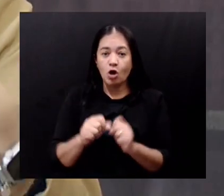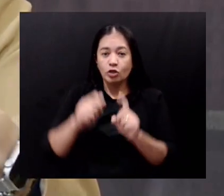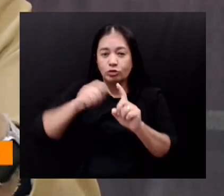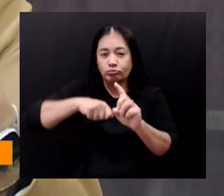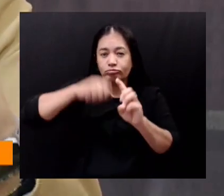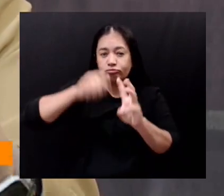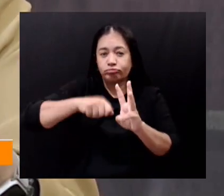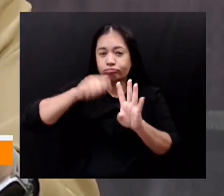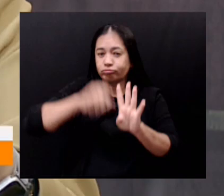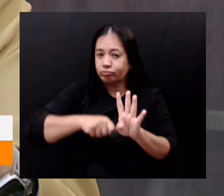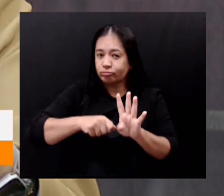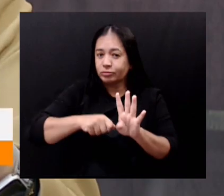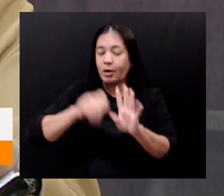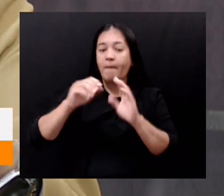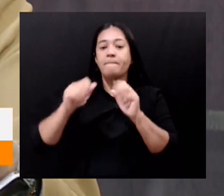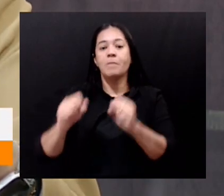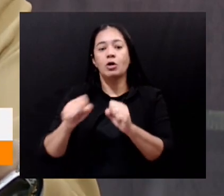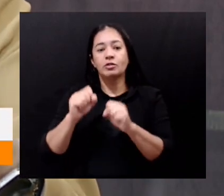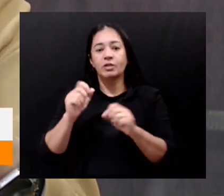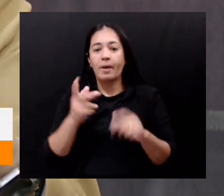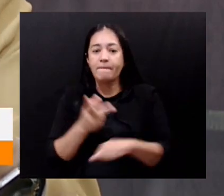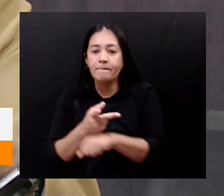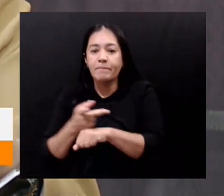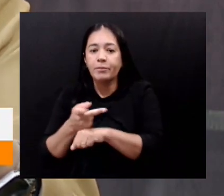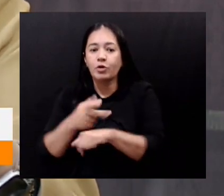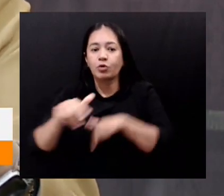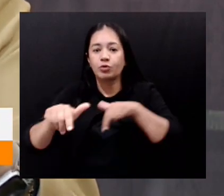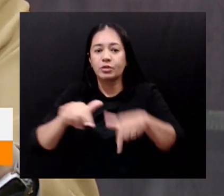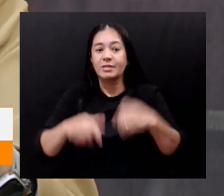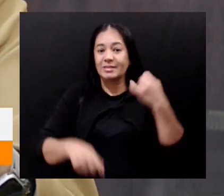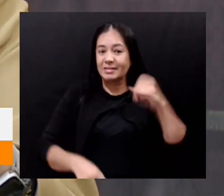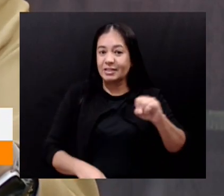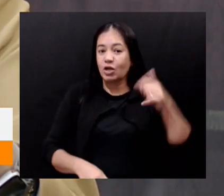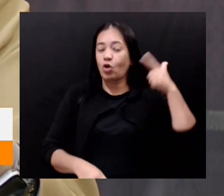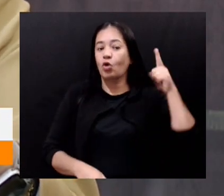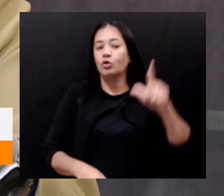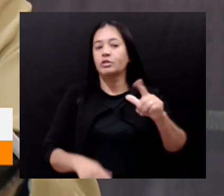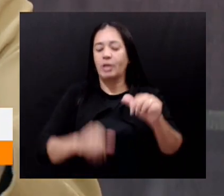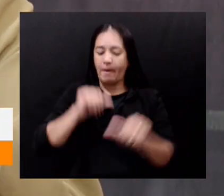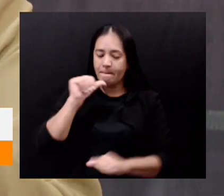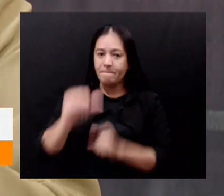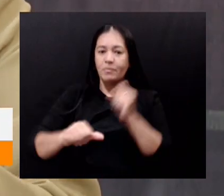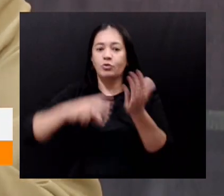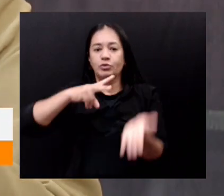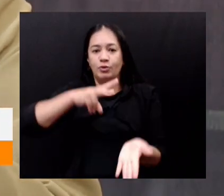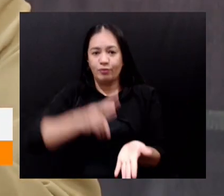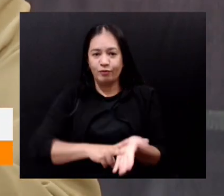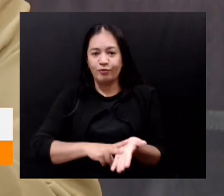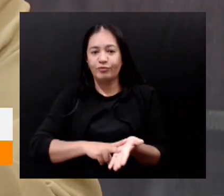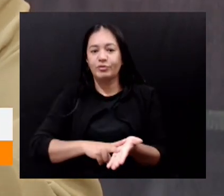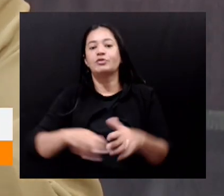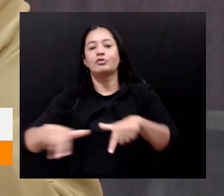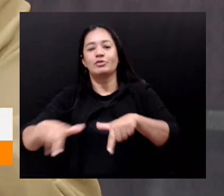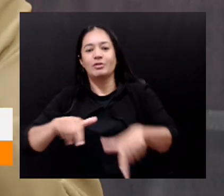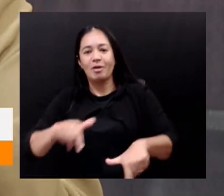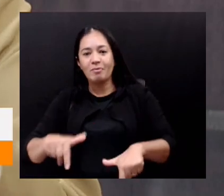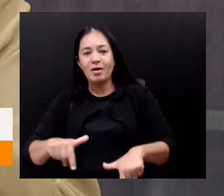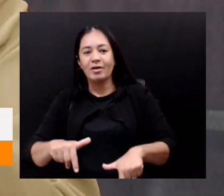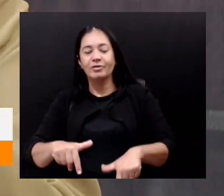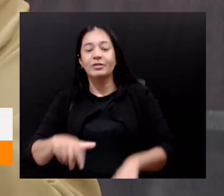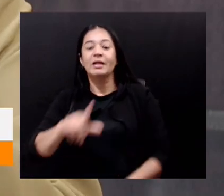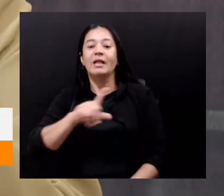à procura de um trabalho. Se conseguir, converte nesse visto de trabalho. Uhum. Existe um visto que